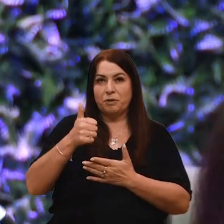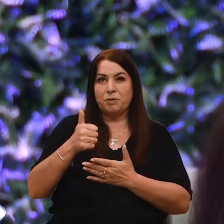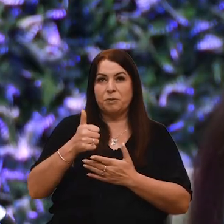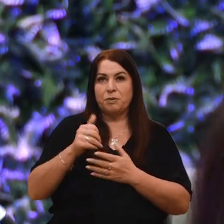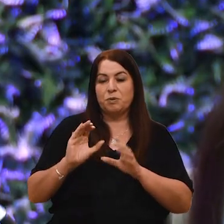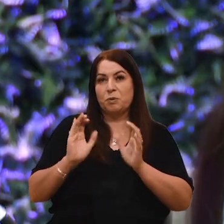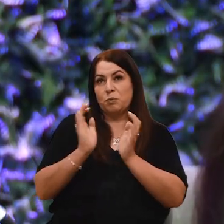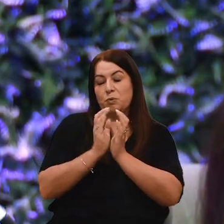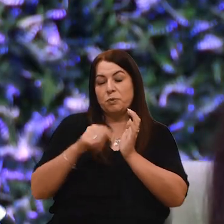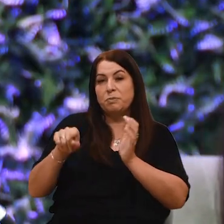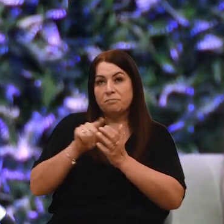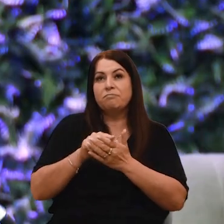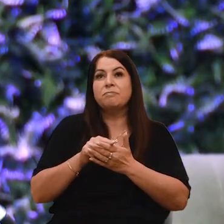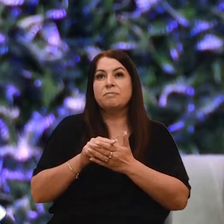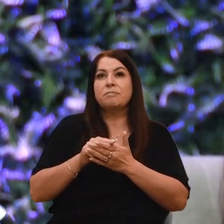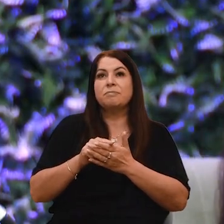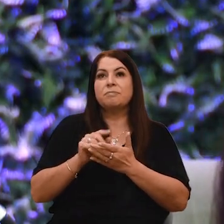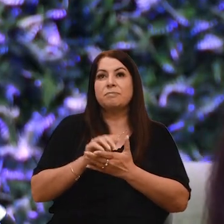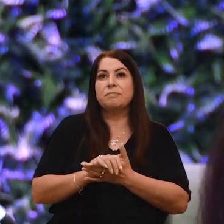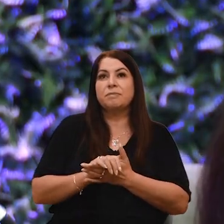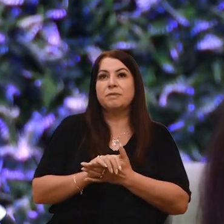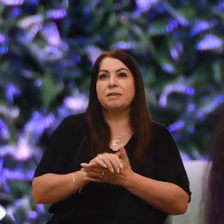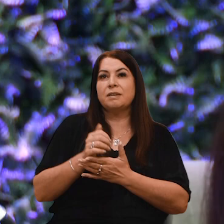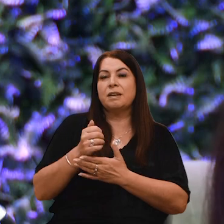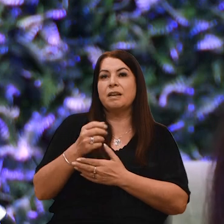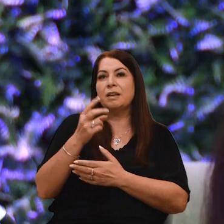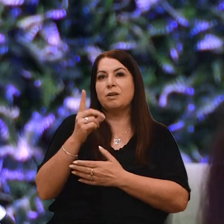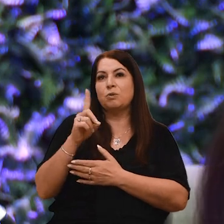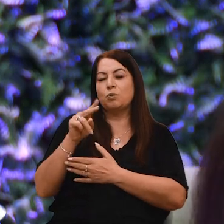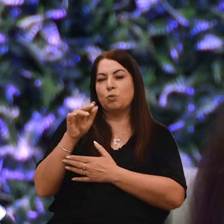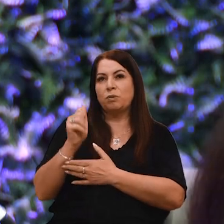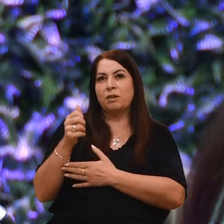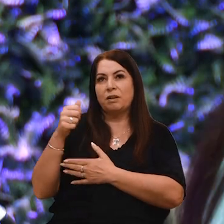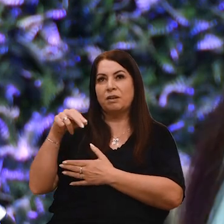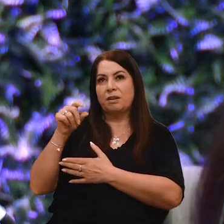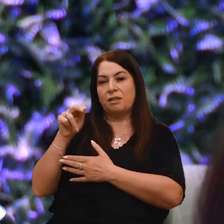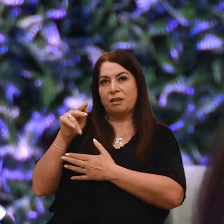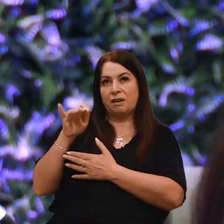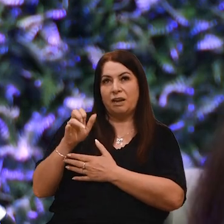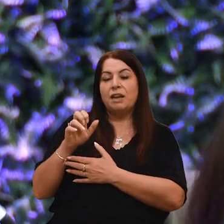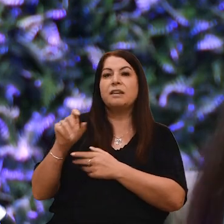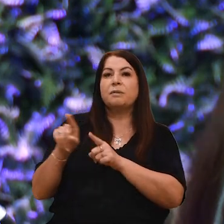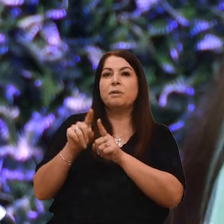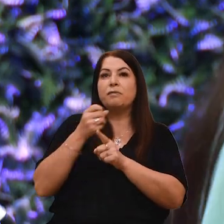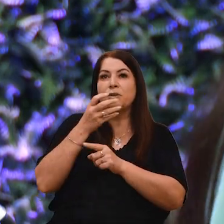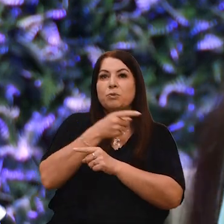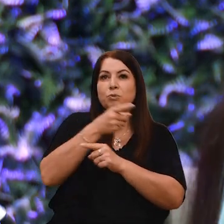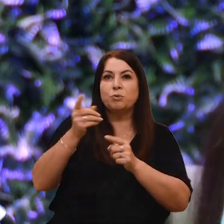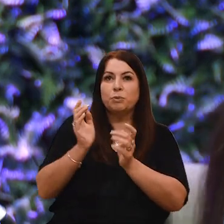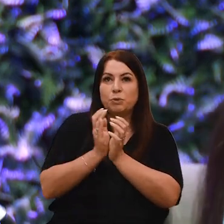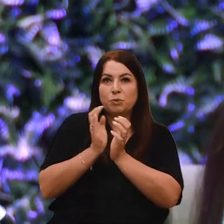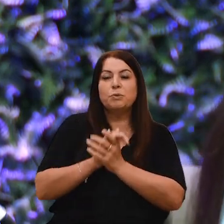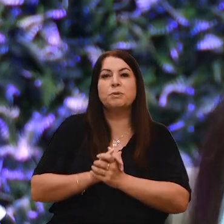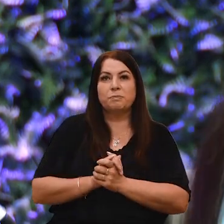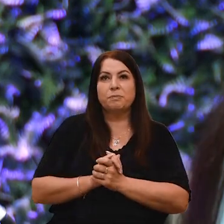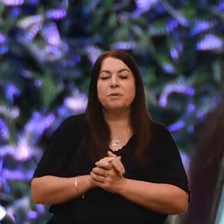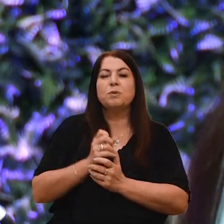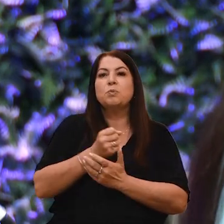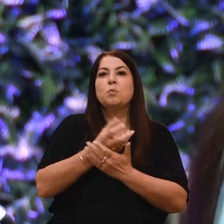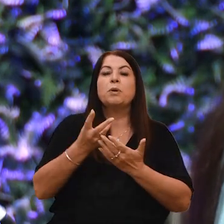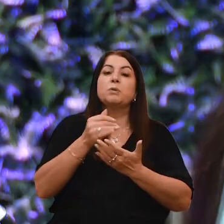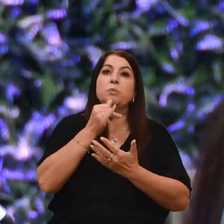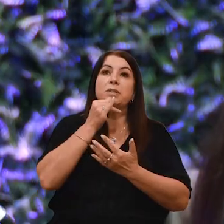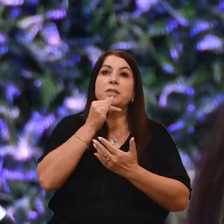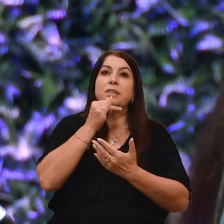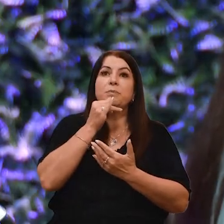a turma, enfim. E a Andrelli e a Duda, elas trouxeram bastante relatos daqui de dentro para a turma, assim. Quais, por